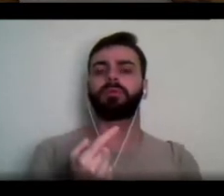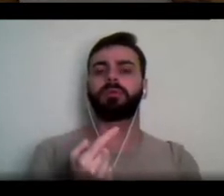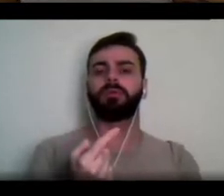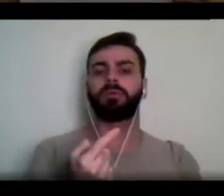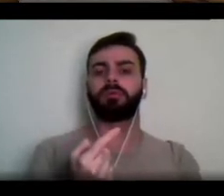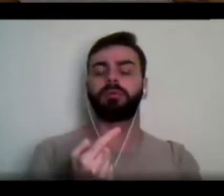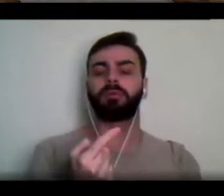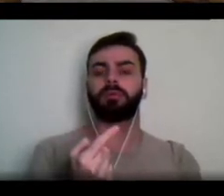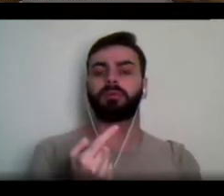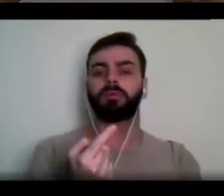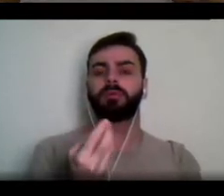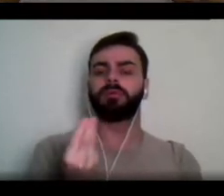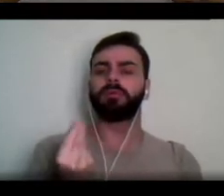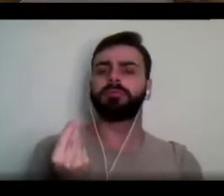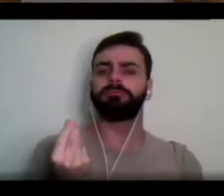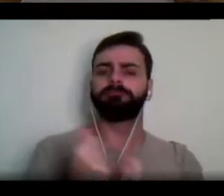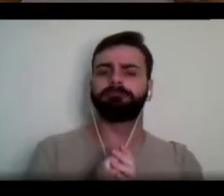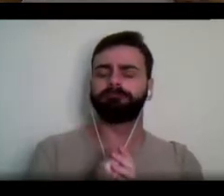44,